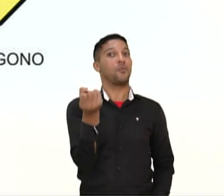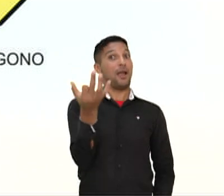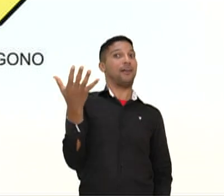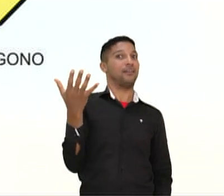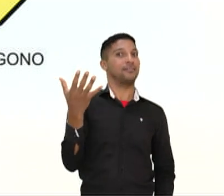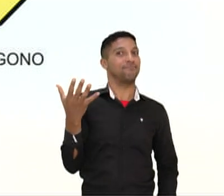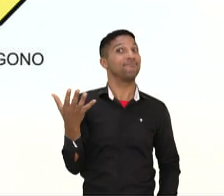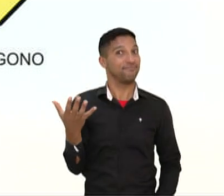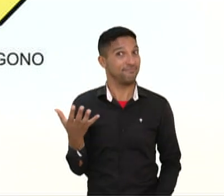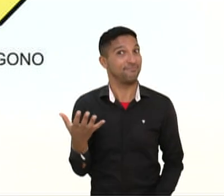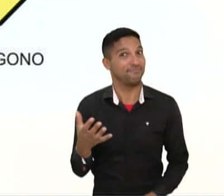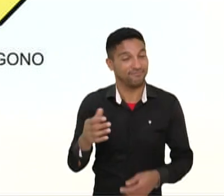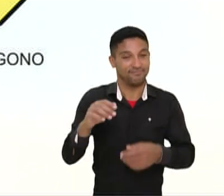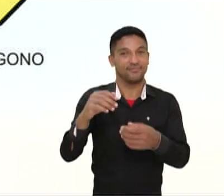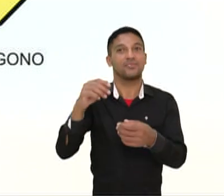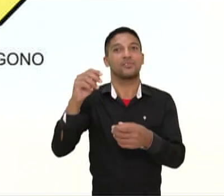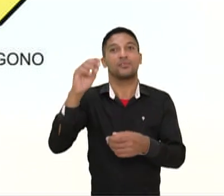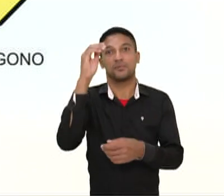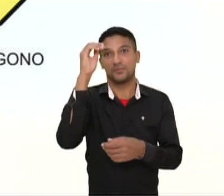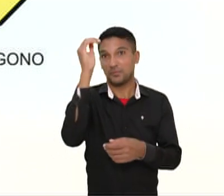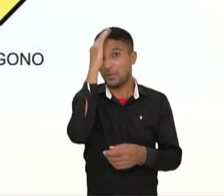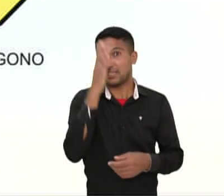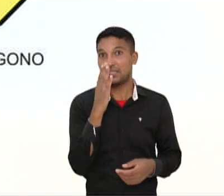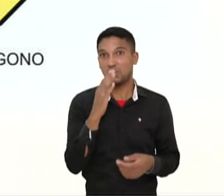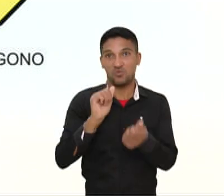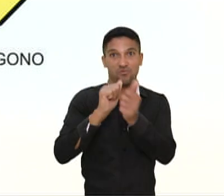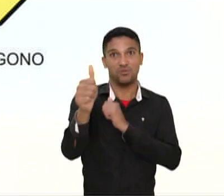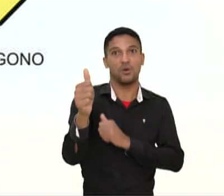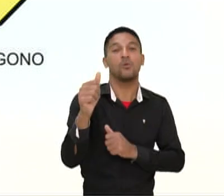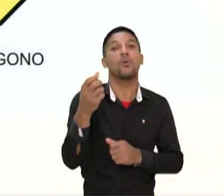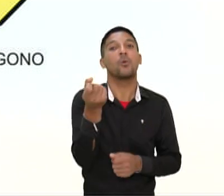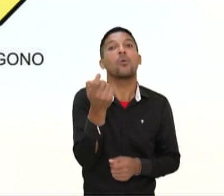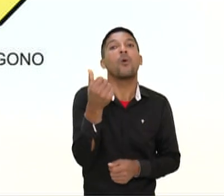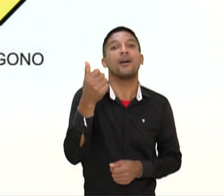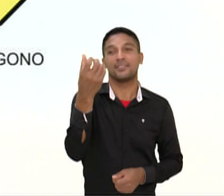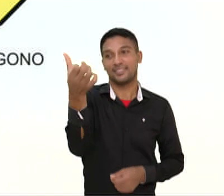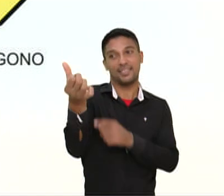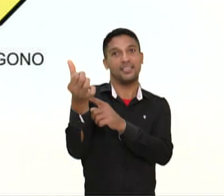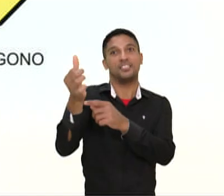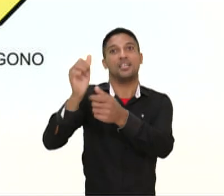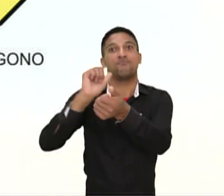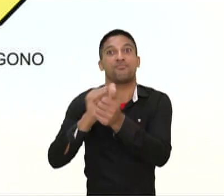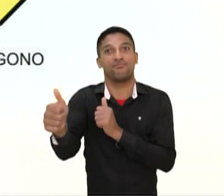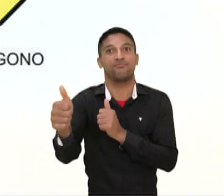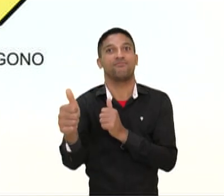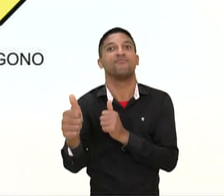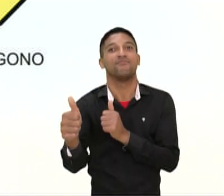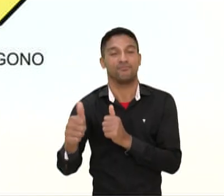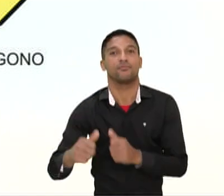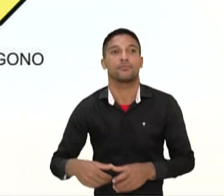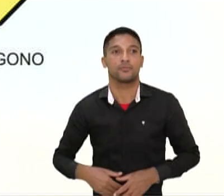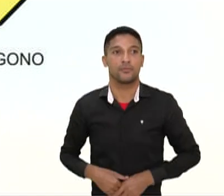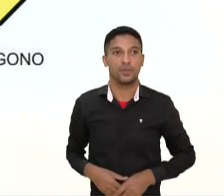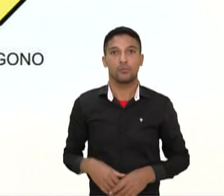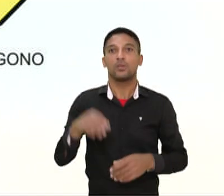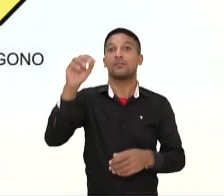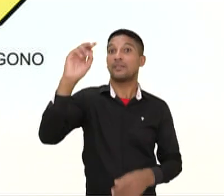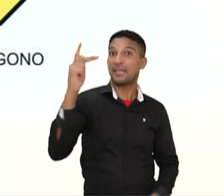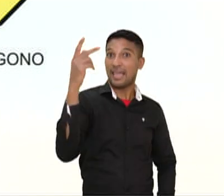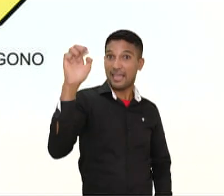Z, hexágono. Então, o hexágono ele tem 6 lados. E qualquer coisa que você vá ler que comece com